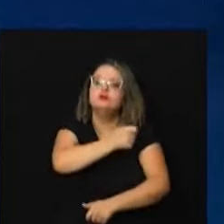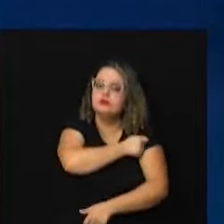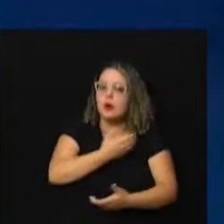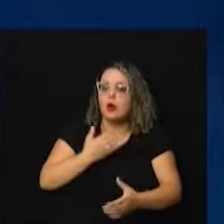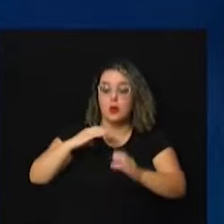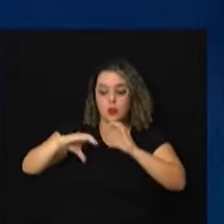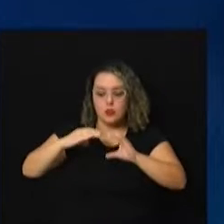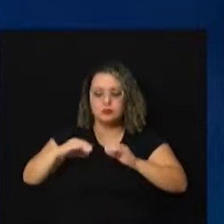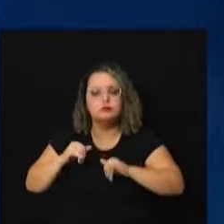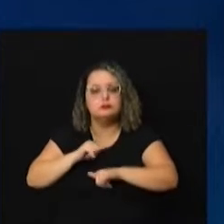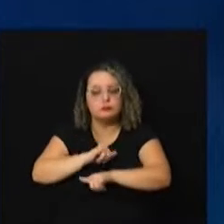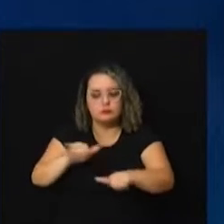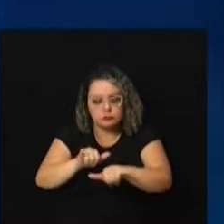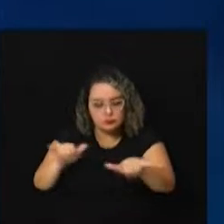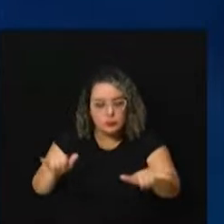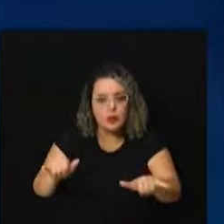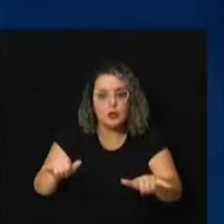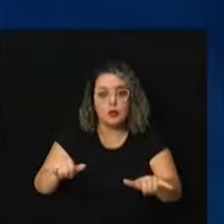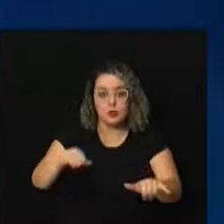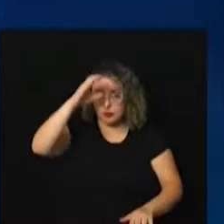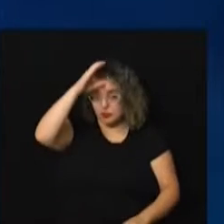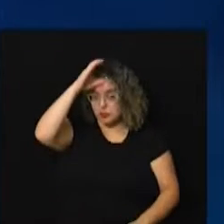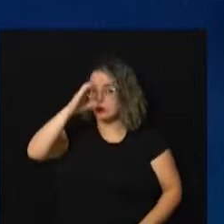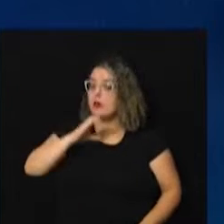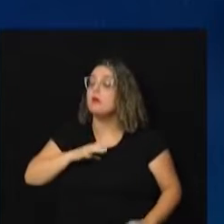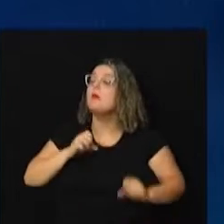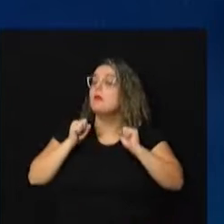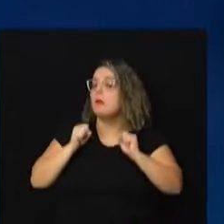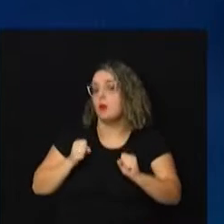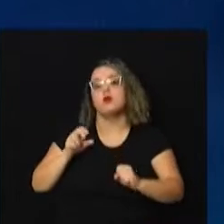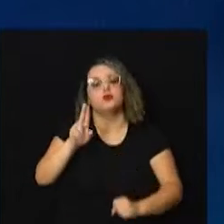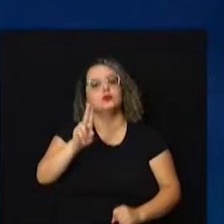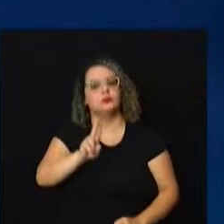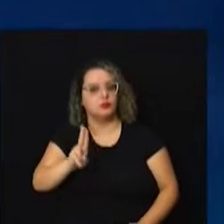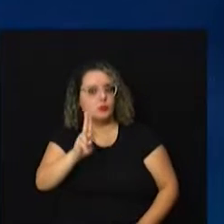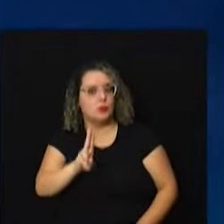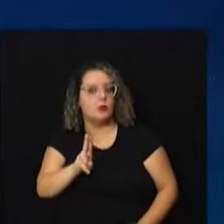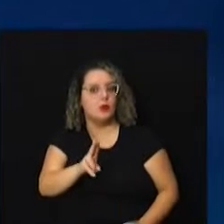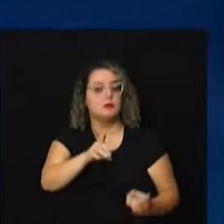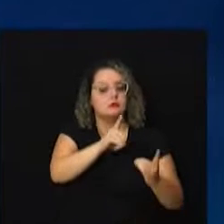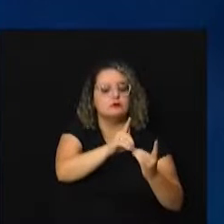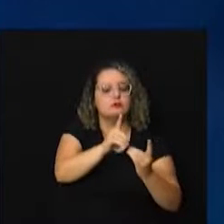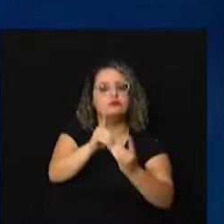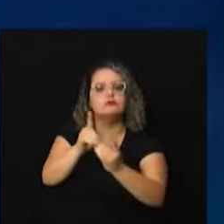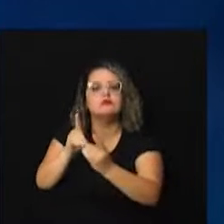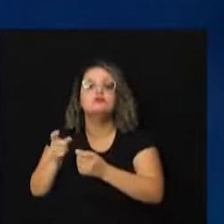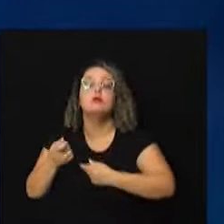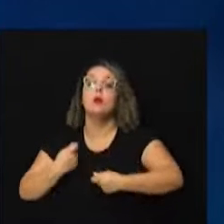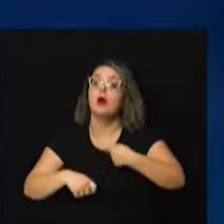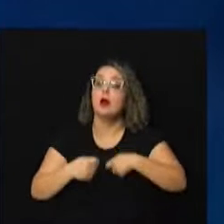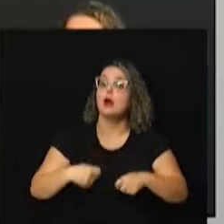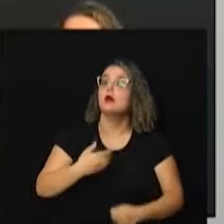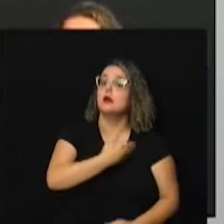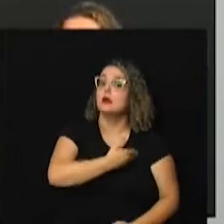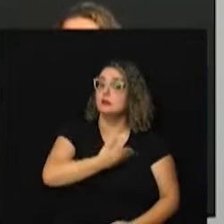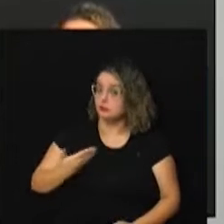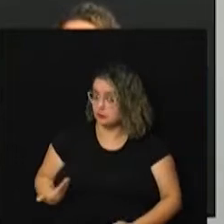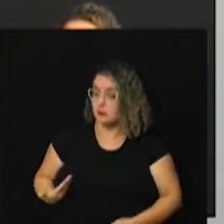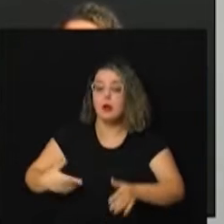16.211, sancionada recentemente, que é de autoria do vereador Permínio Monteiro. A proposta, que agora é norma na